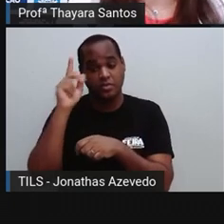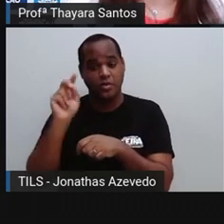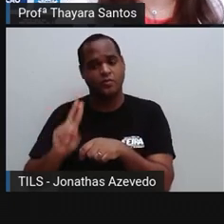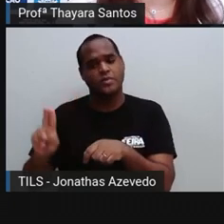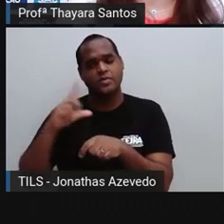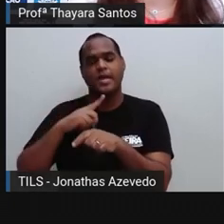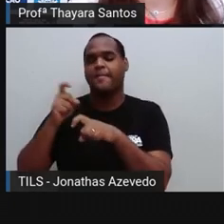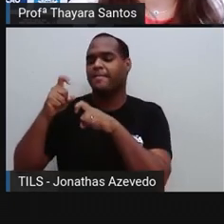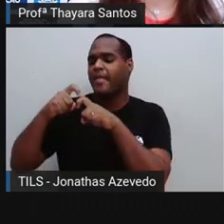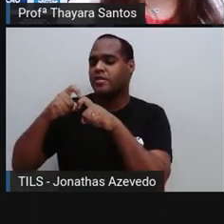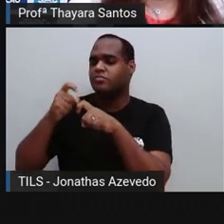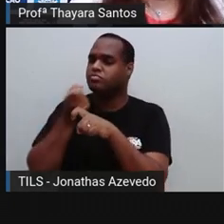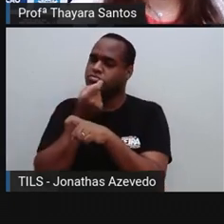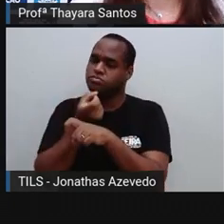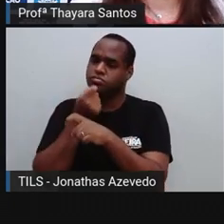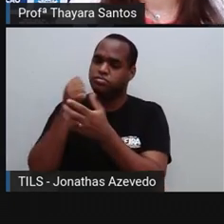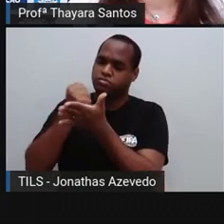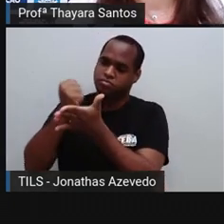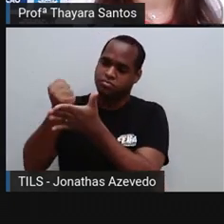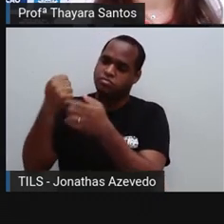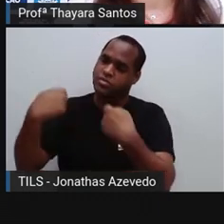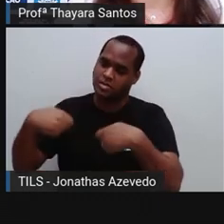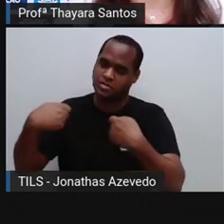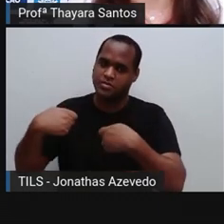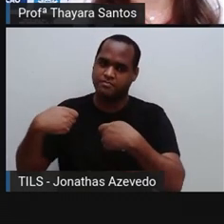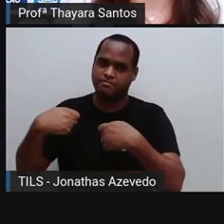com prescrição médica.